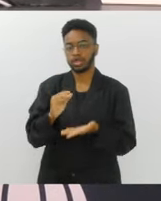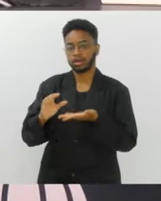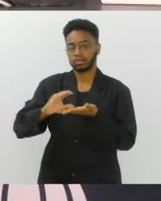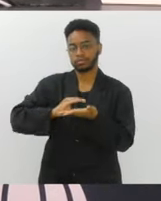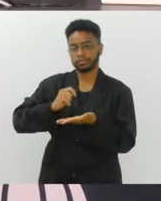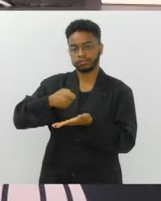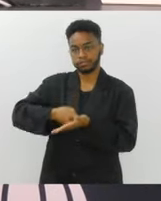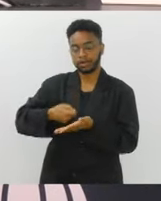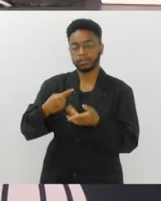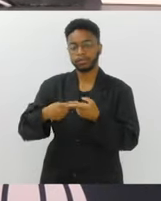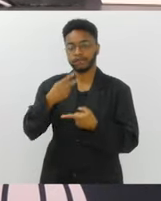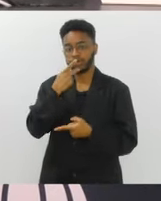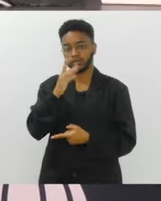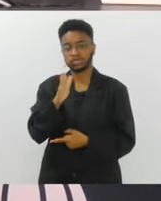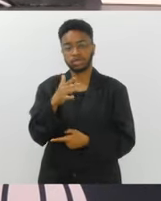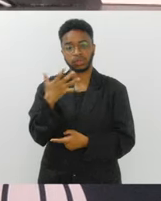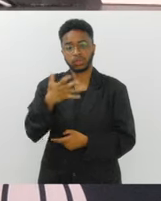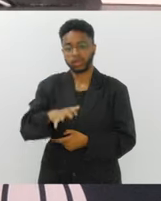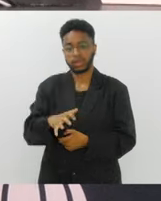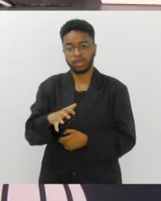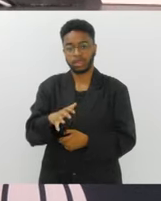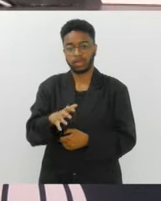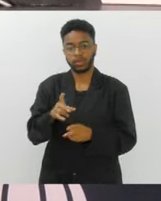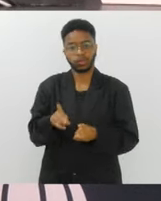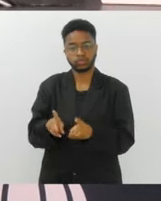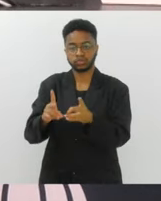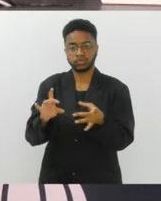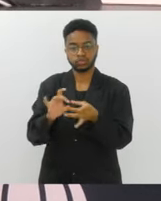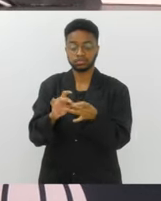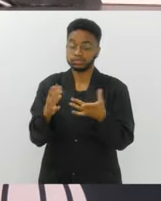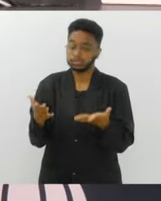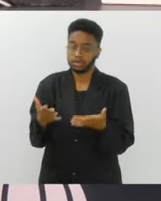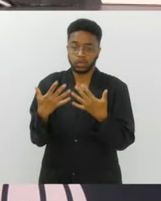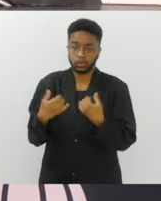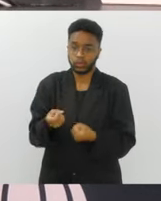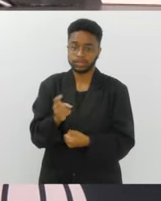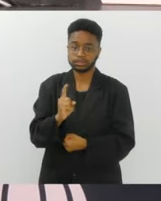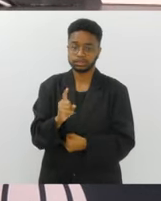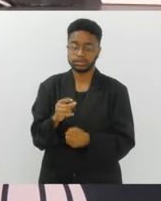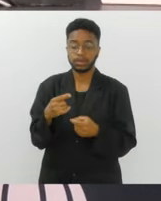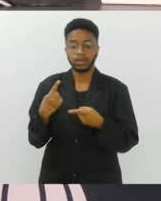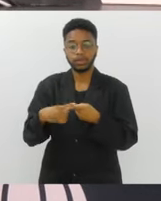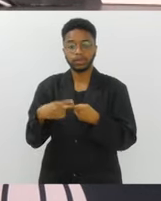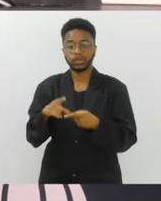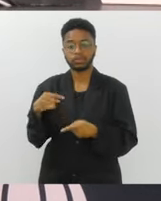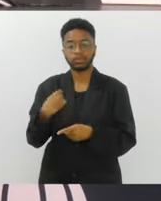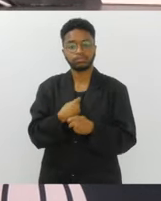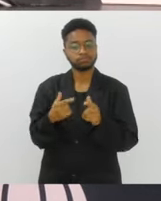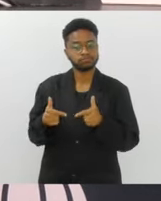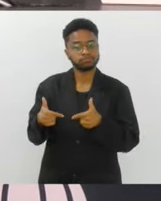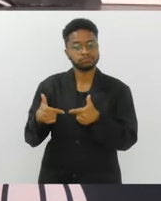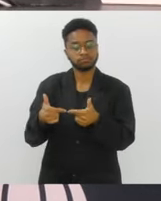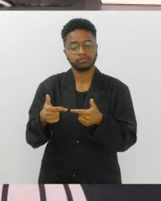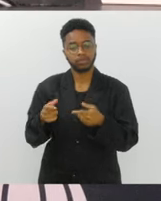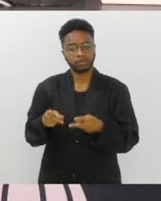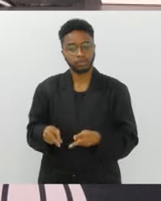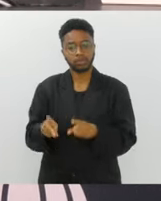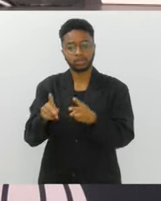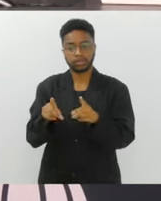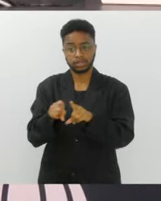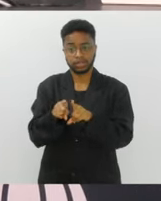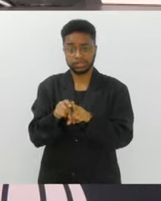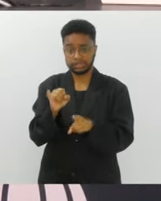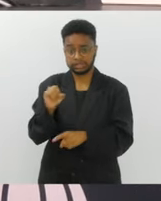eles já disseram que eles não querem brincar mais. Não quer brincar mais, não desce para o play. Mas, então, vão embora. É, se eles não